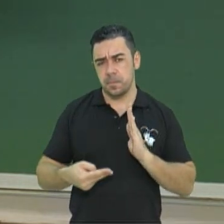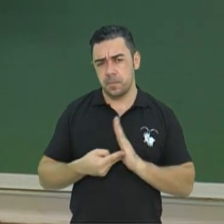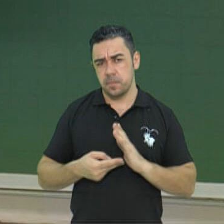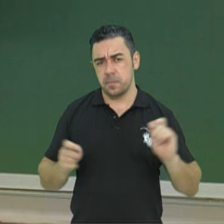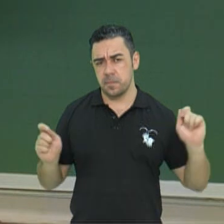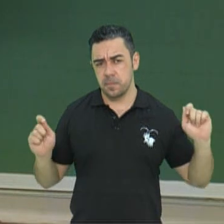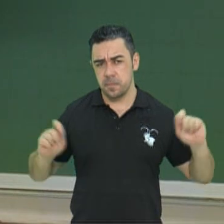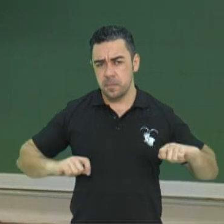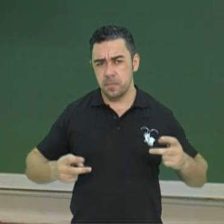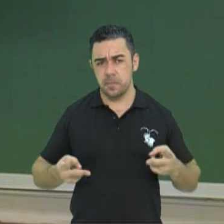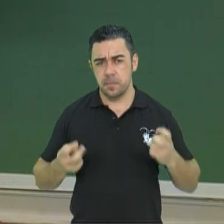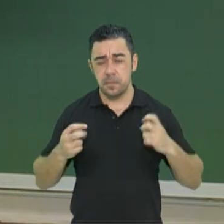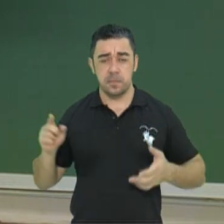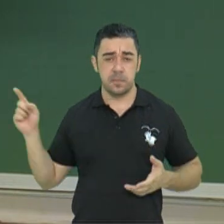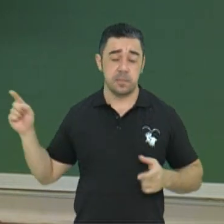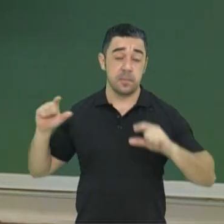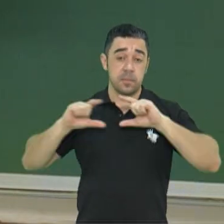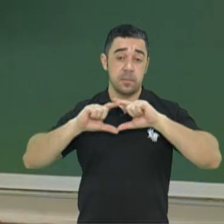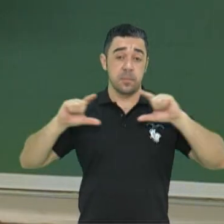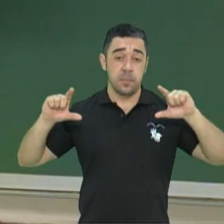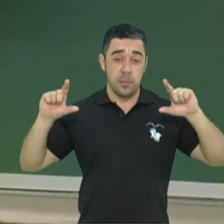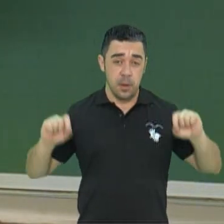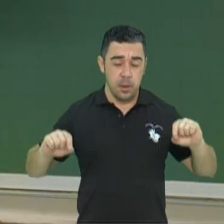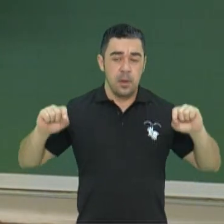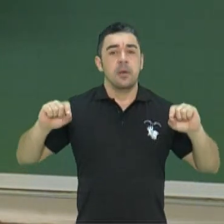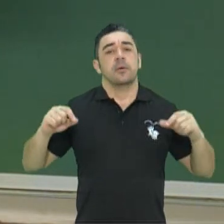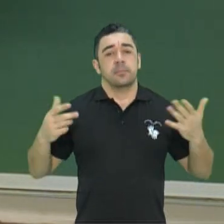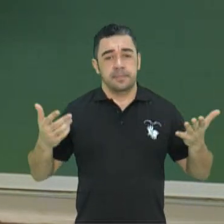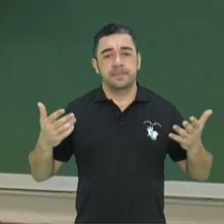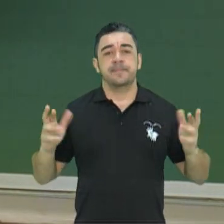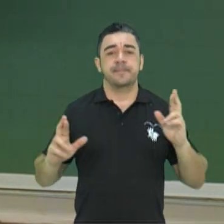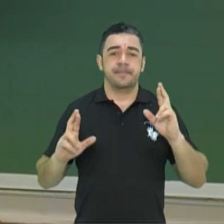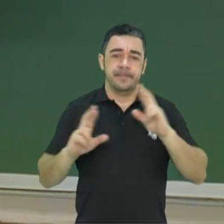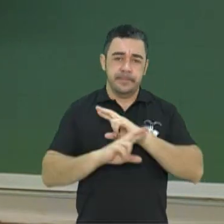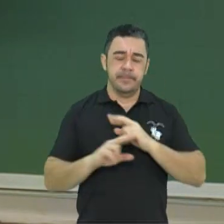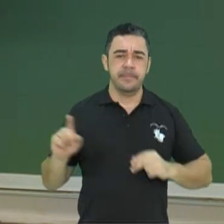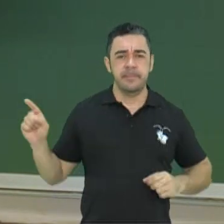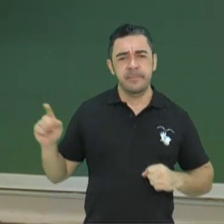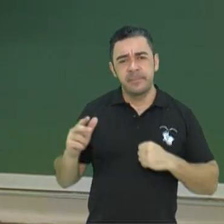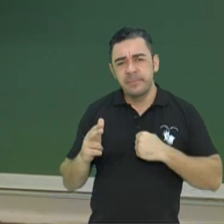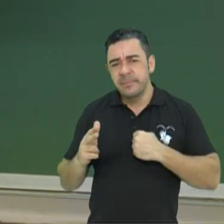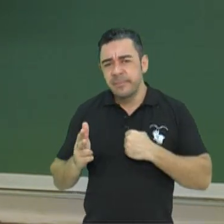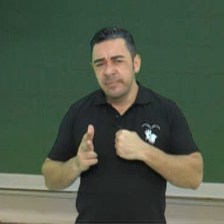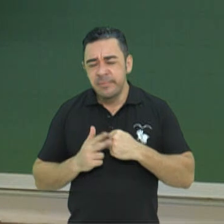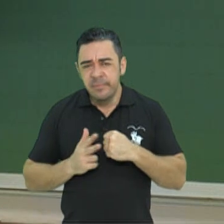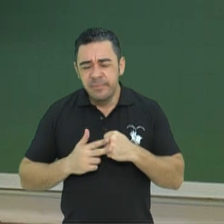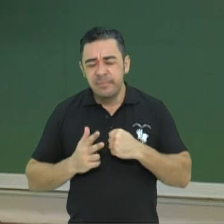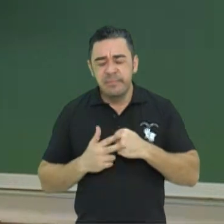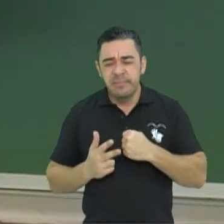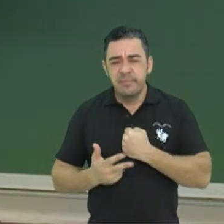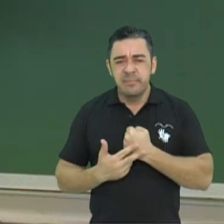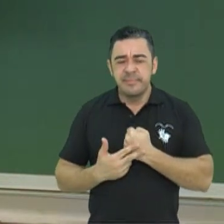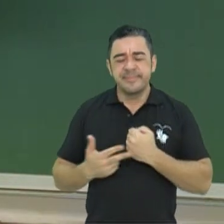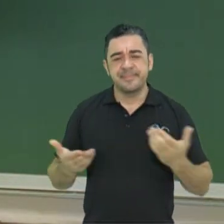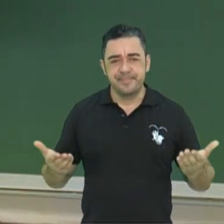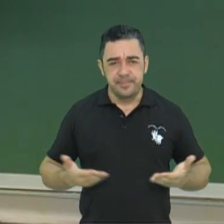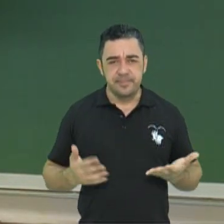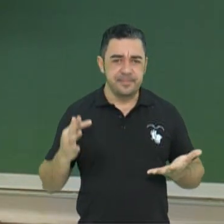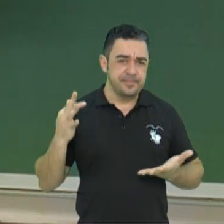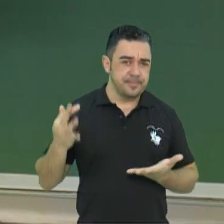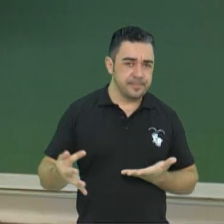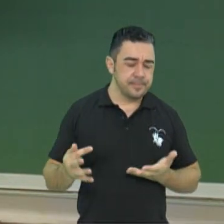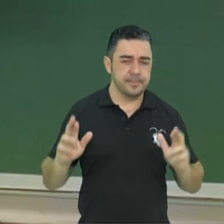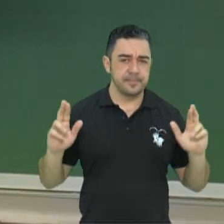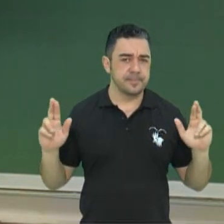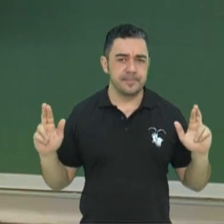possível perceber nessa frase em relação ao emprego do verbo ser nos tempos presente e futuro? Então, qual